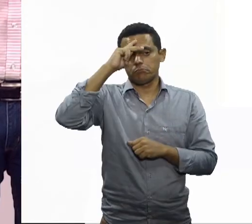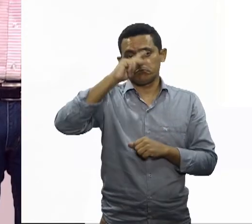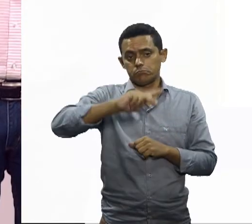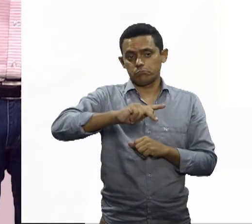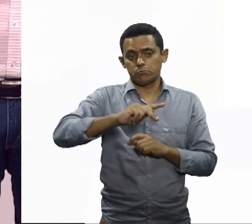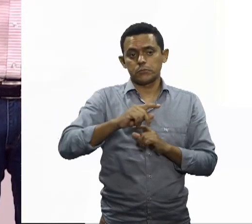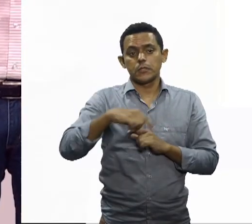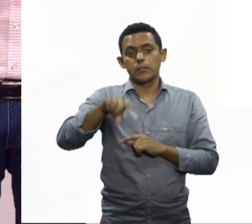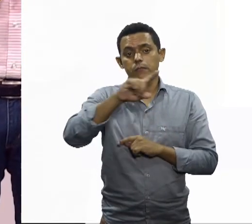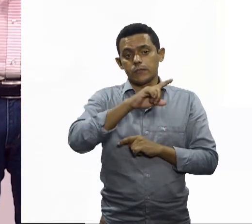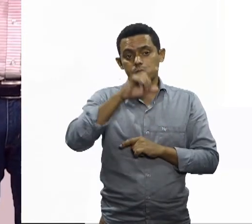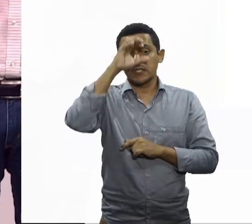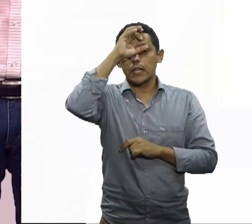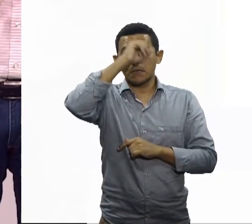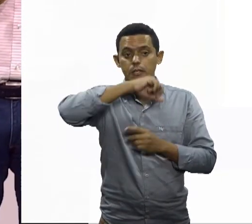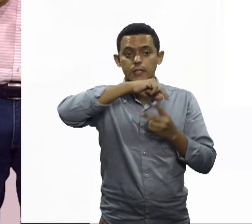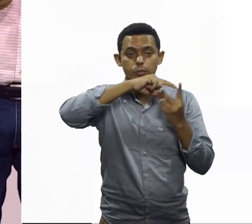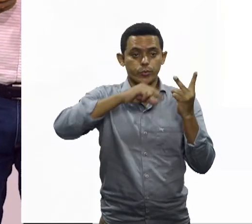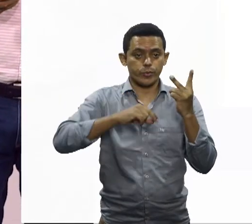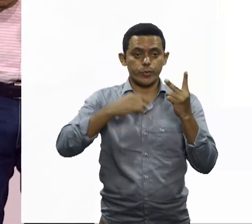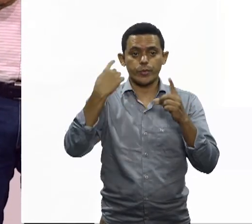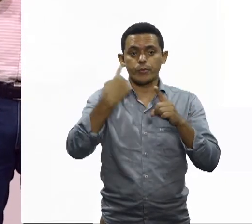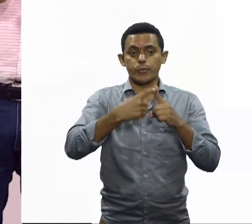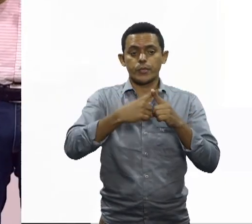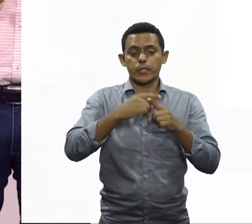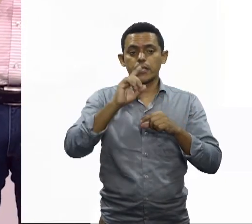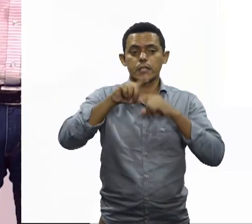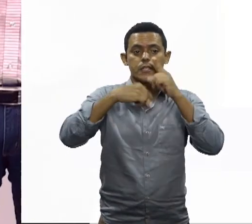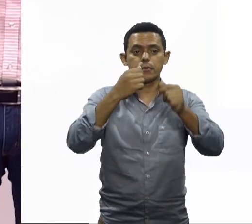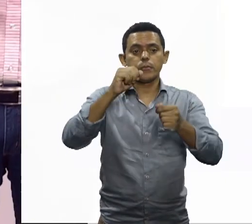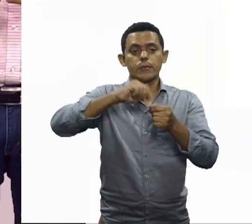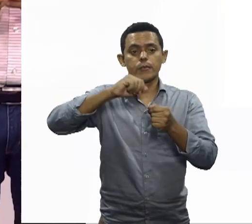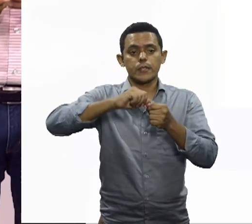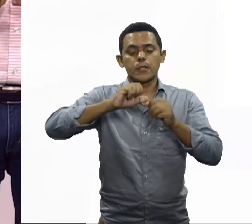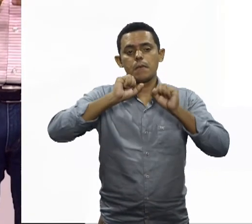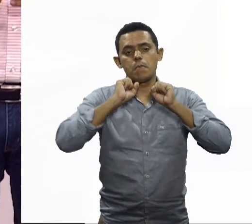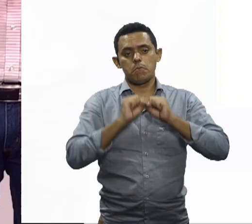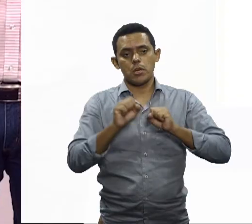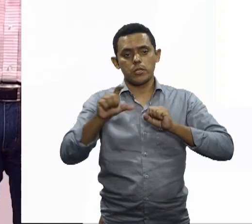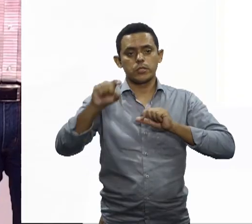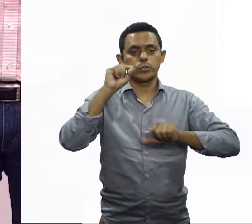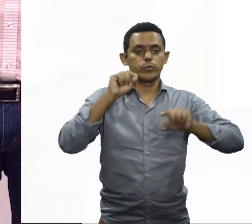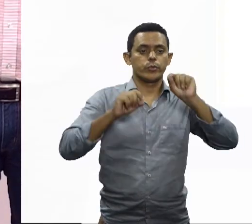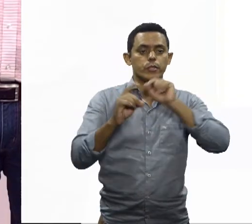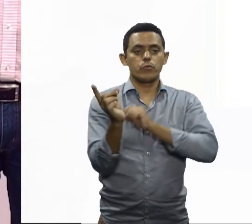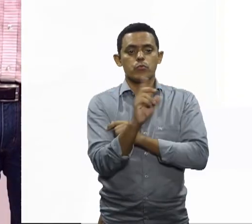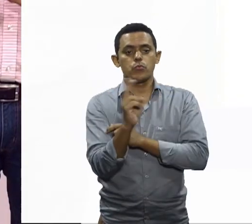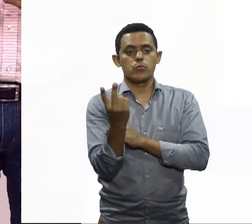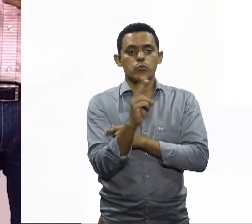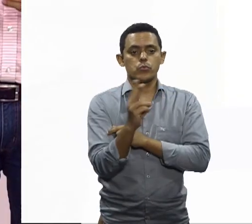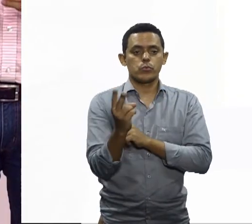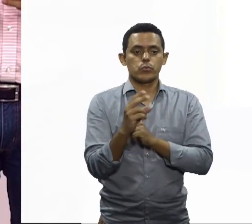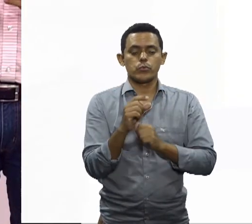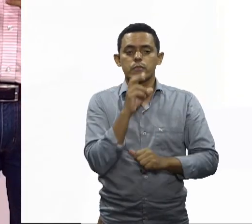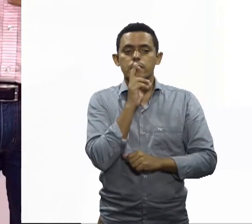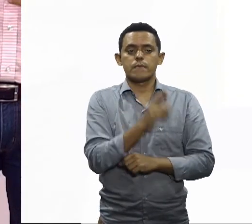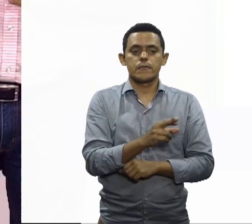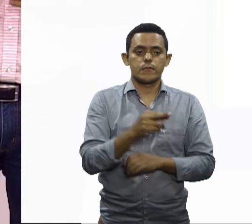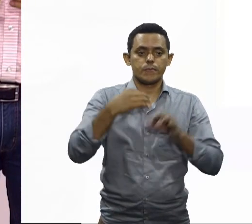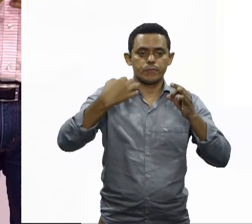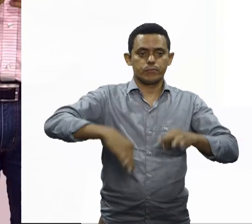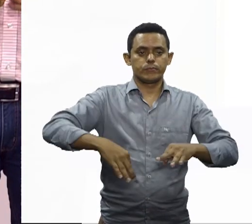vocês aprenderem as duas maneiras, porque na hora que você vai fazer uma questão, você pode tirar suas dúvidas e concluir que as duas maneiras estão